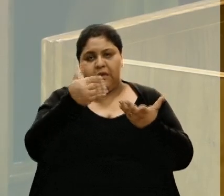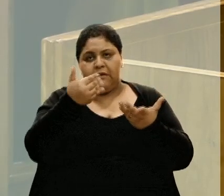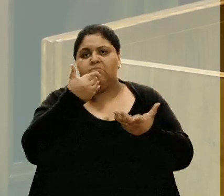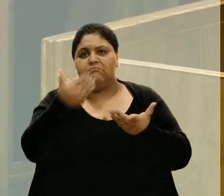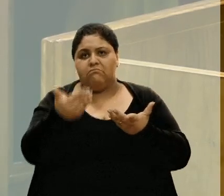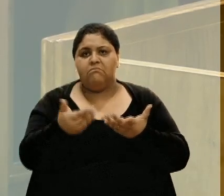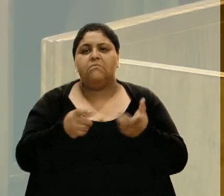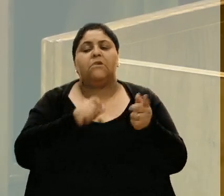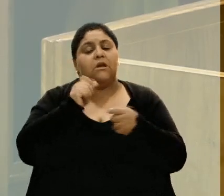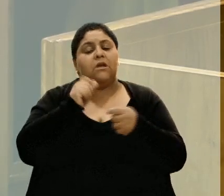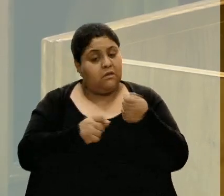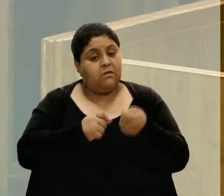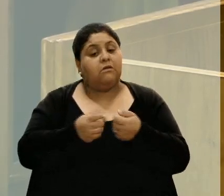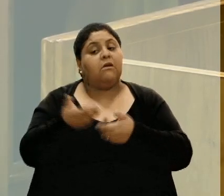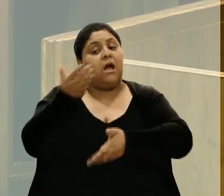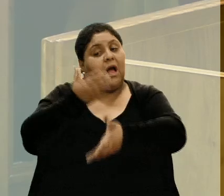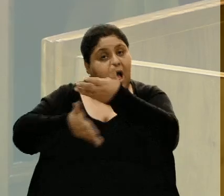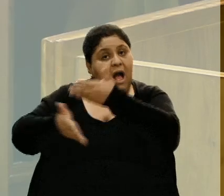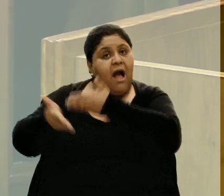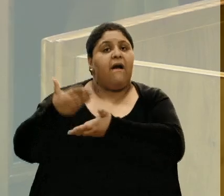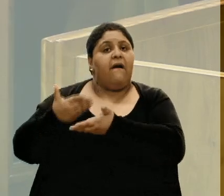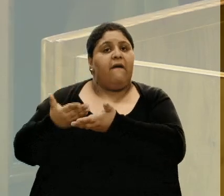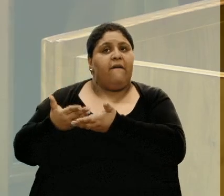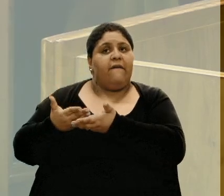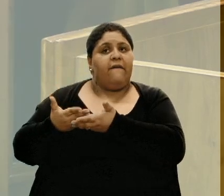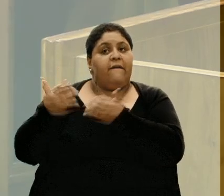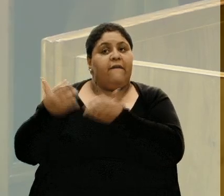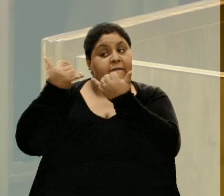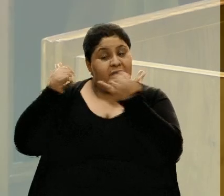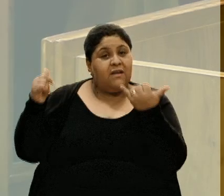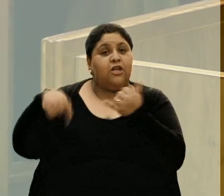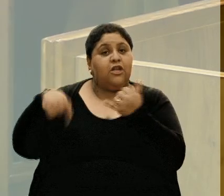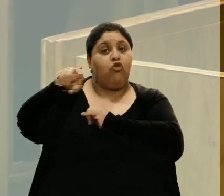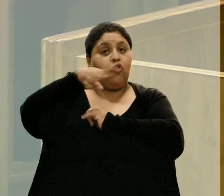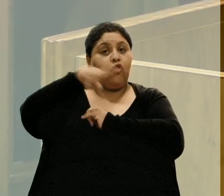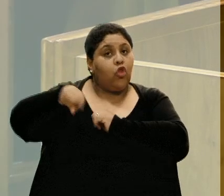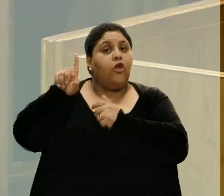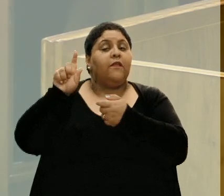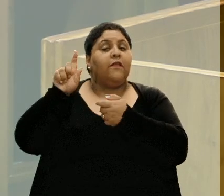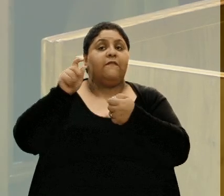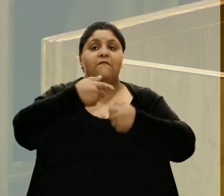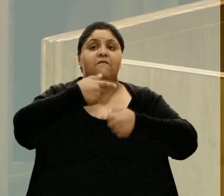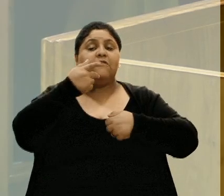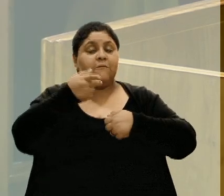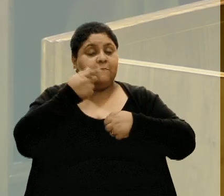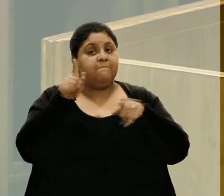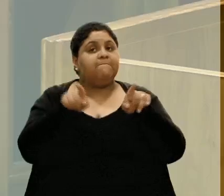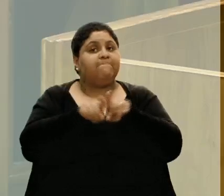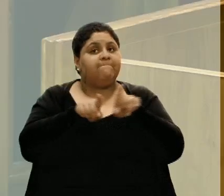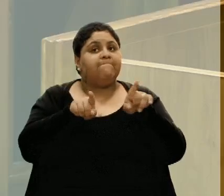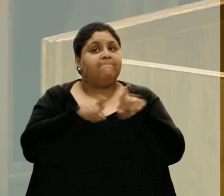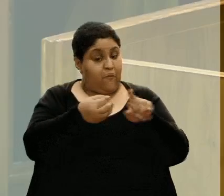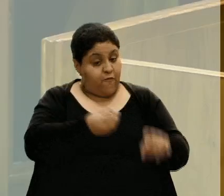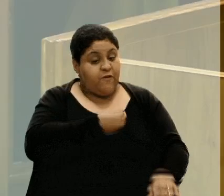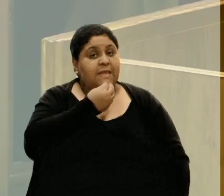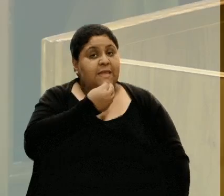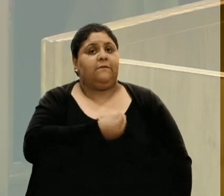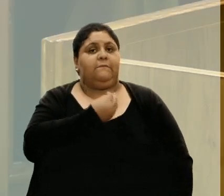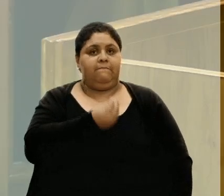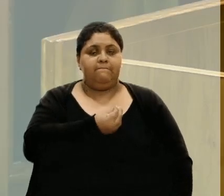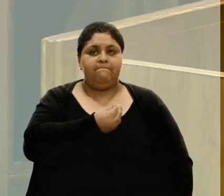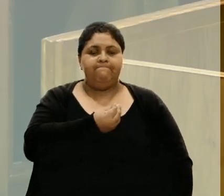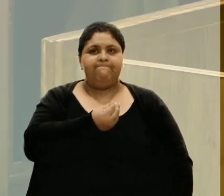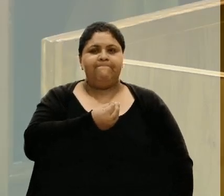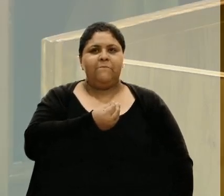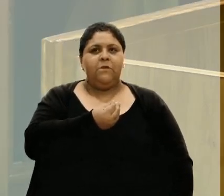que seja atendida a parte elétrica, porque nós estamos falando, inclusive, de vidas, né?